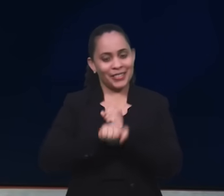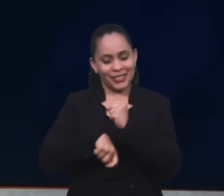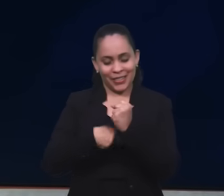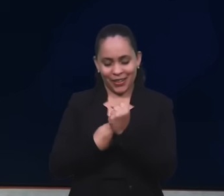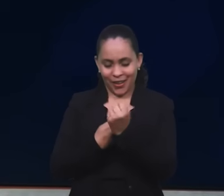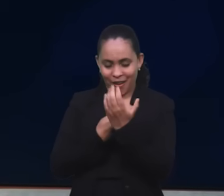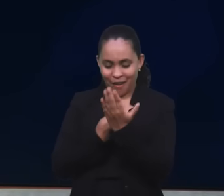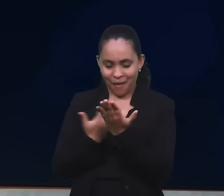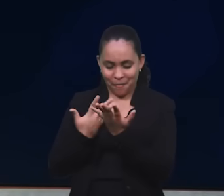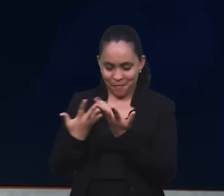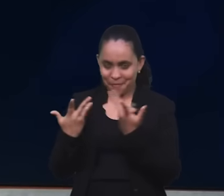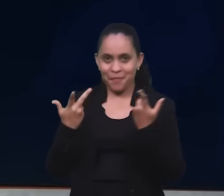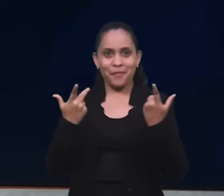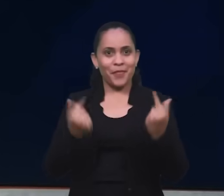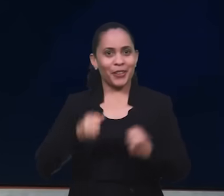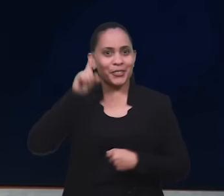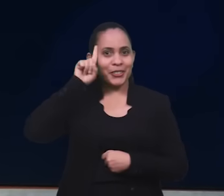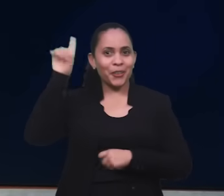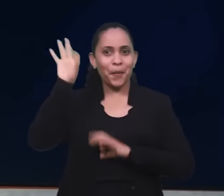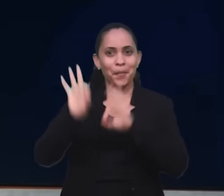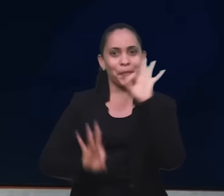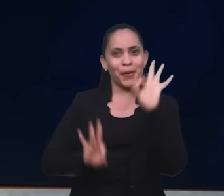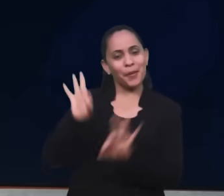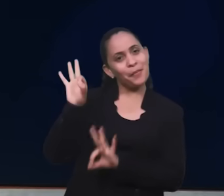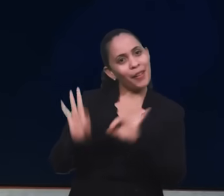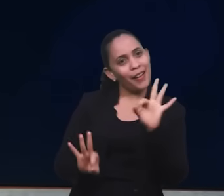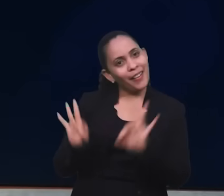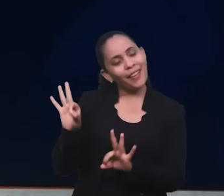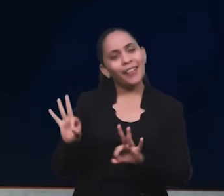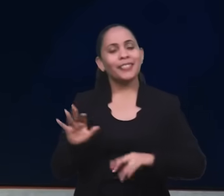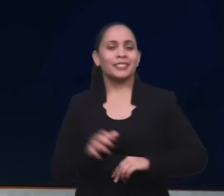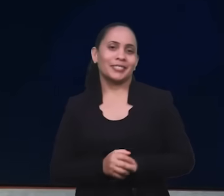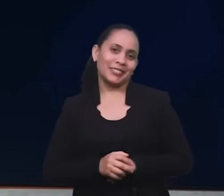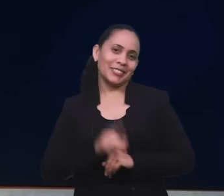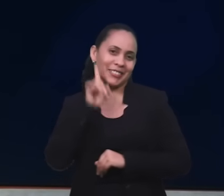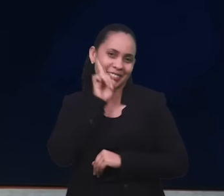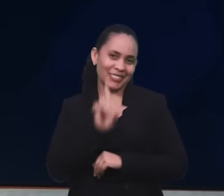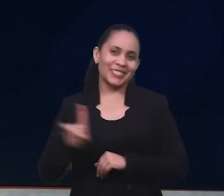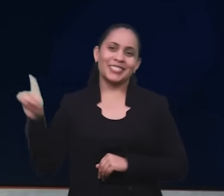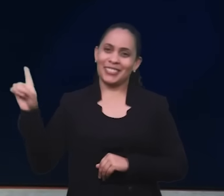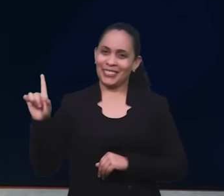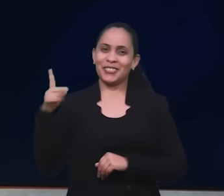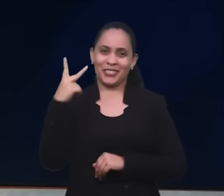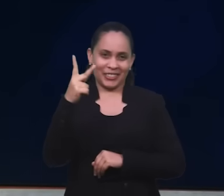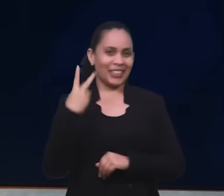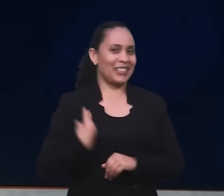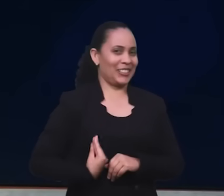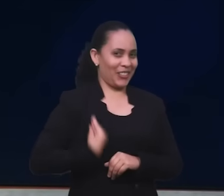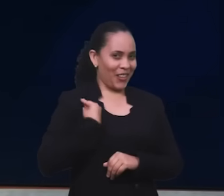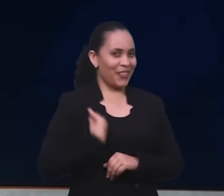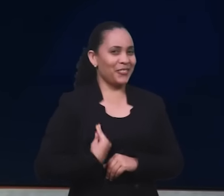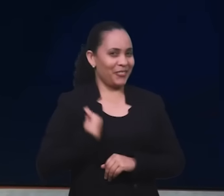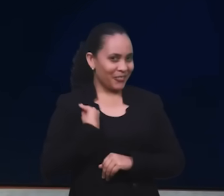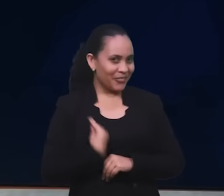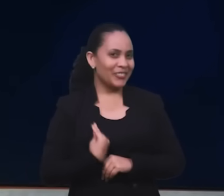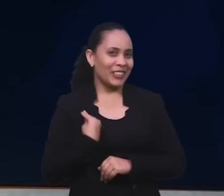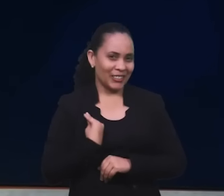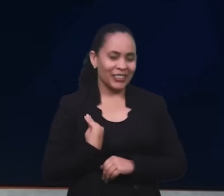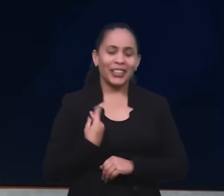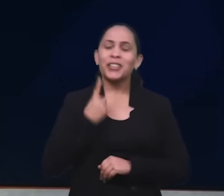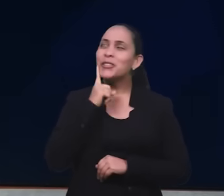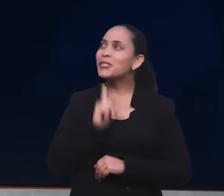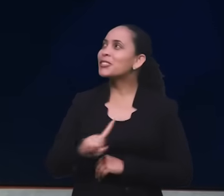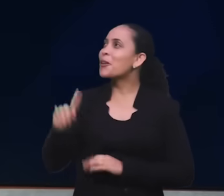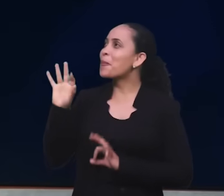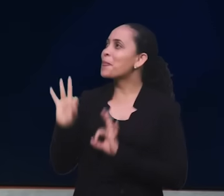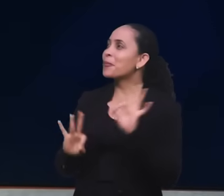maravilhosos, daquilo que Ele tem preparado para a sua igreja, aquilo que Ele tem preparado para ti, aquilo que Ele tem